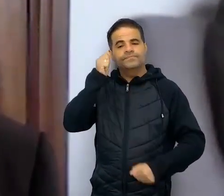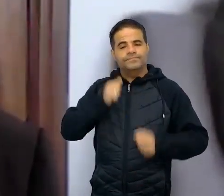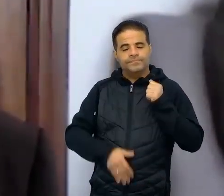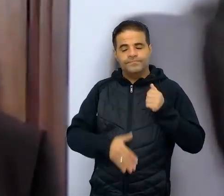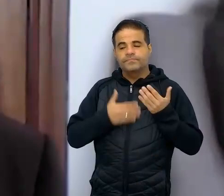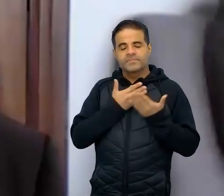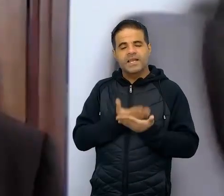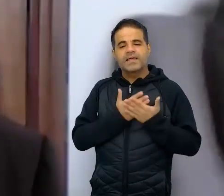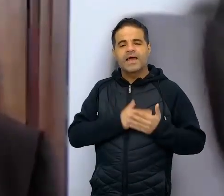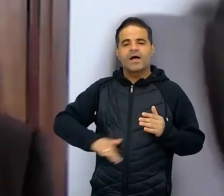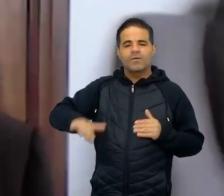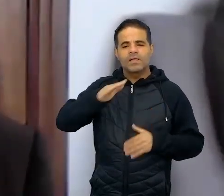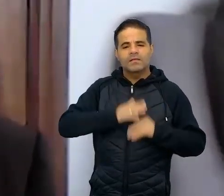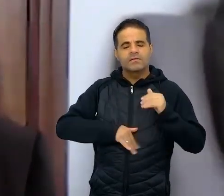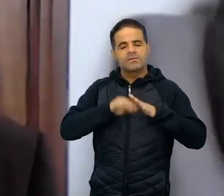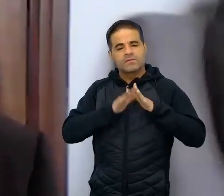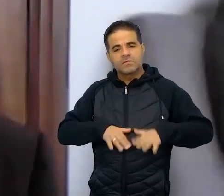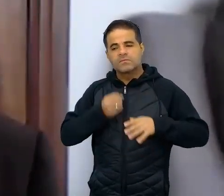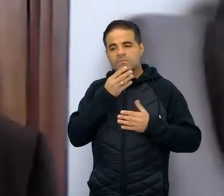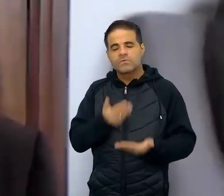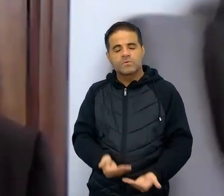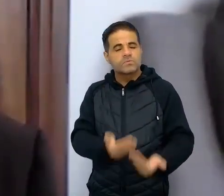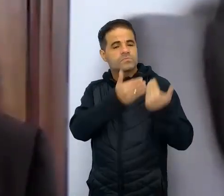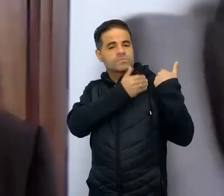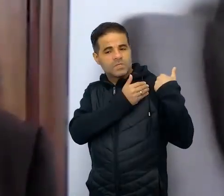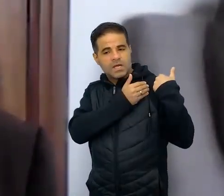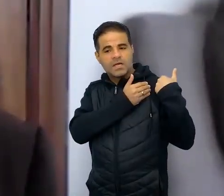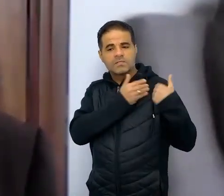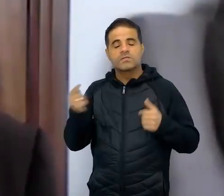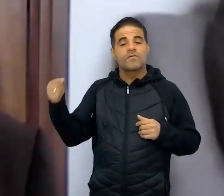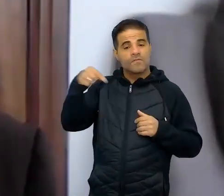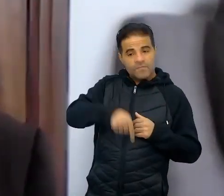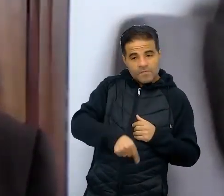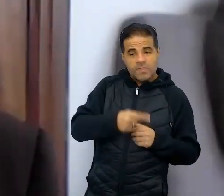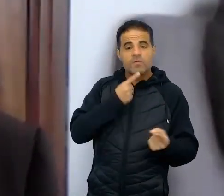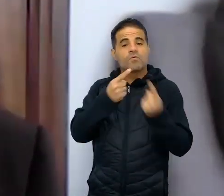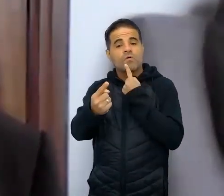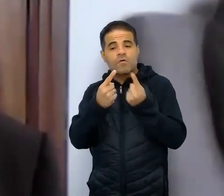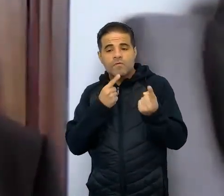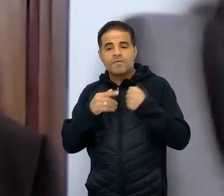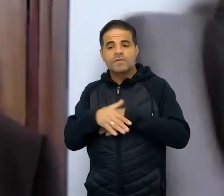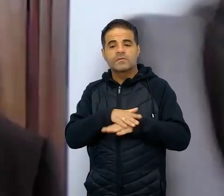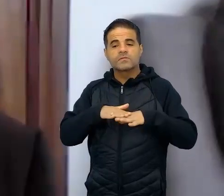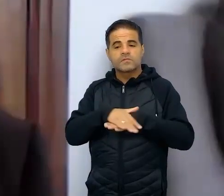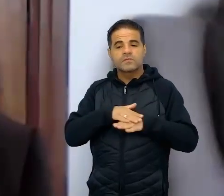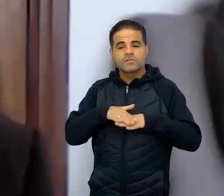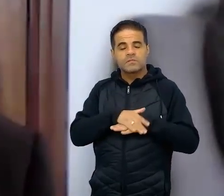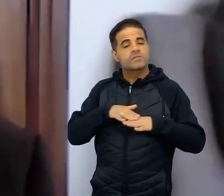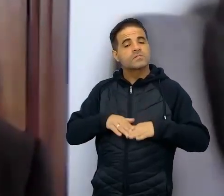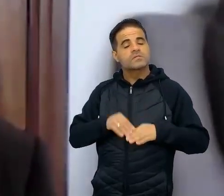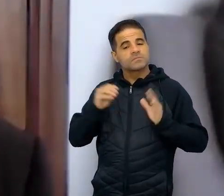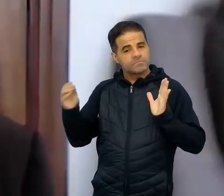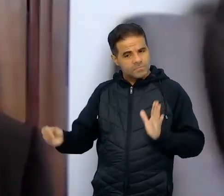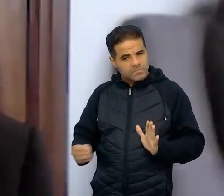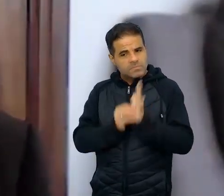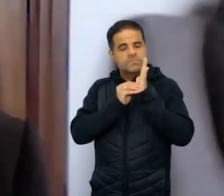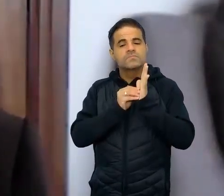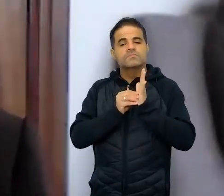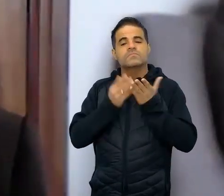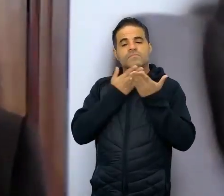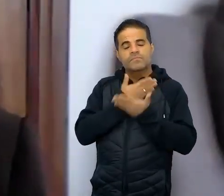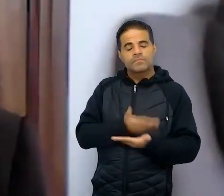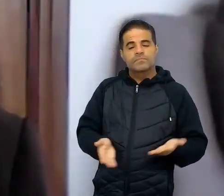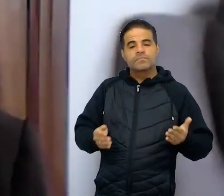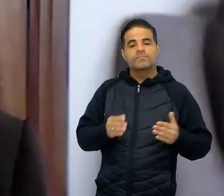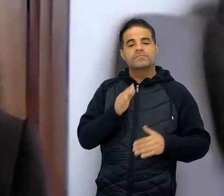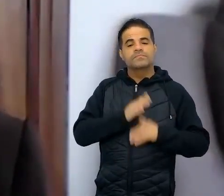tá? Sempre uma grande responsabilidade de vir conversar com vocês. Eu vou colocar, em primeiro lugar, eu gostaria de